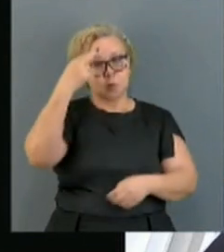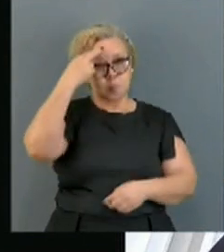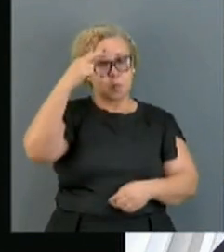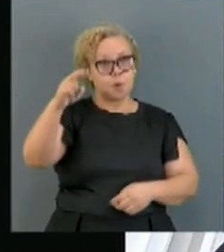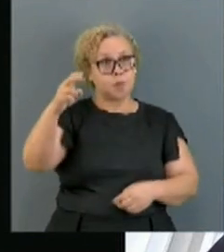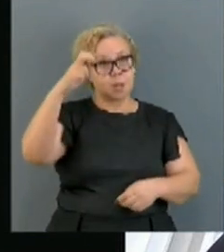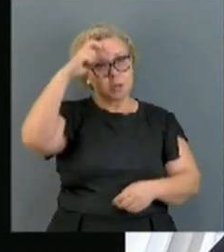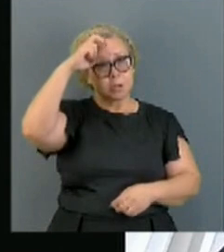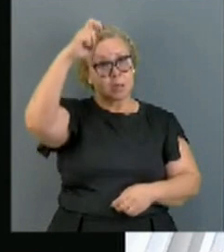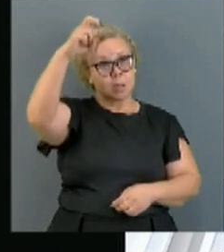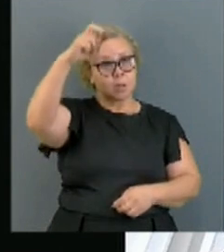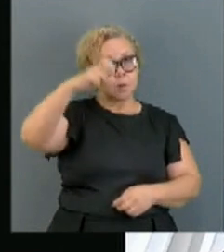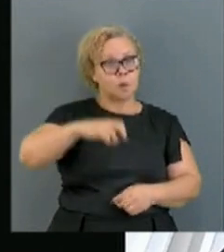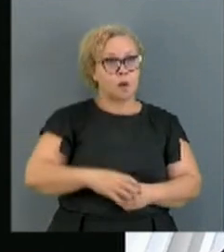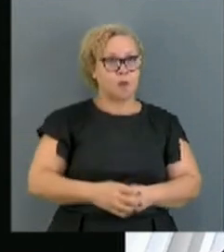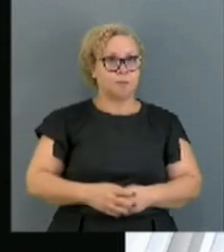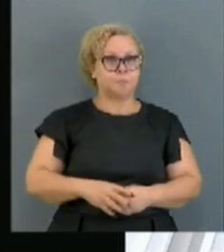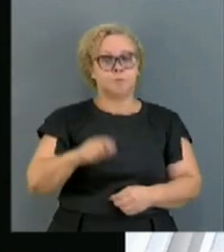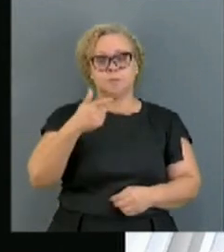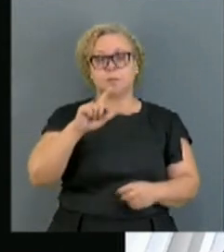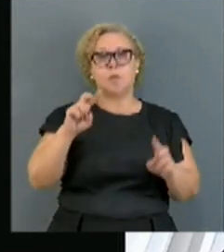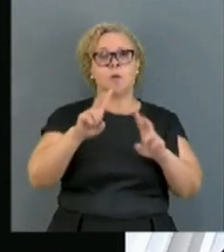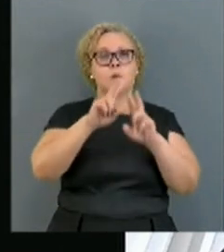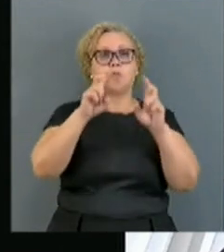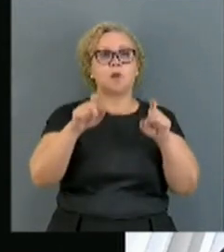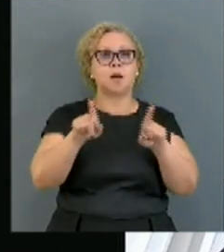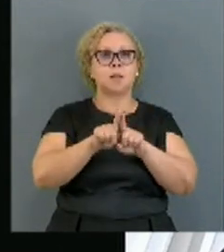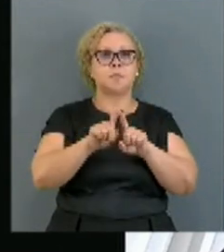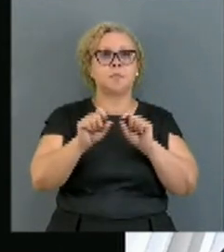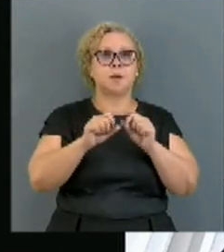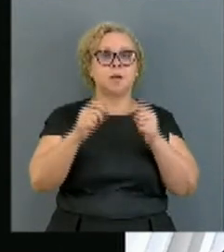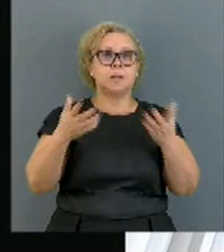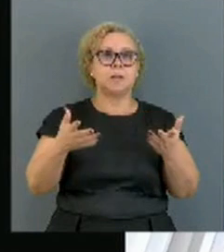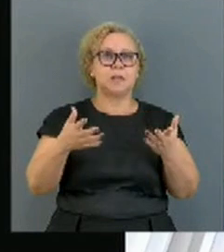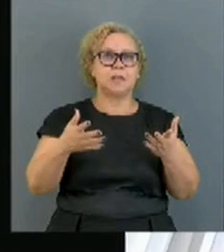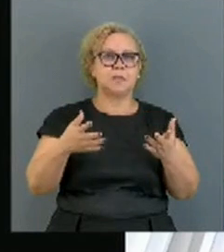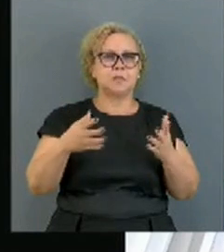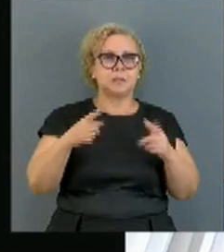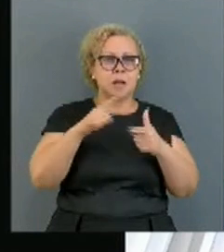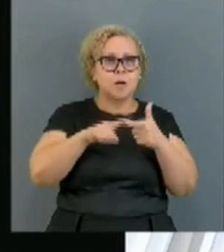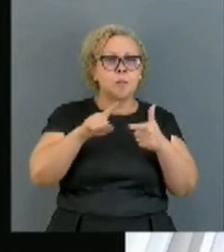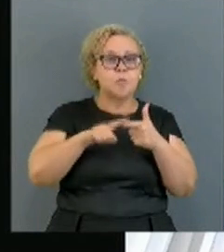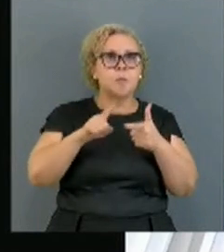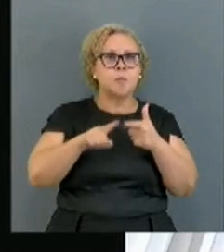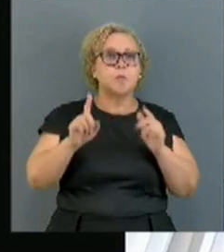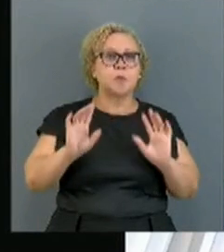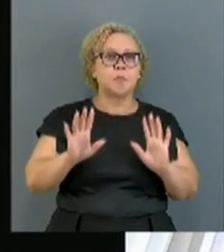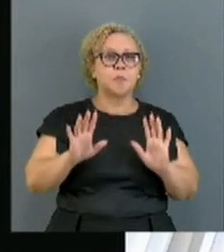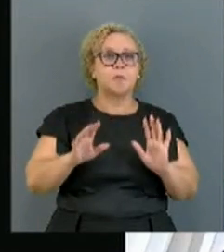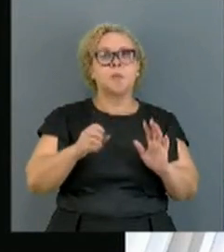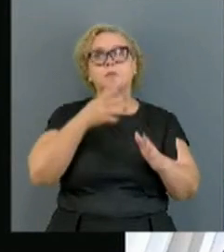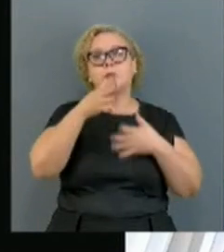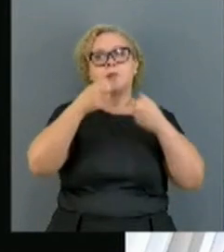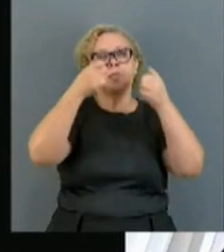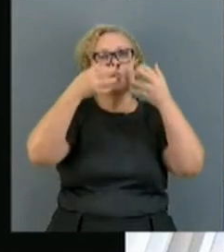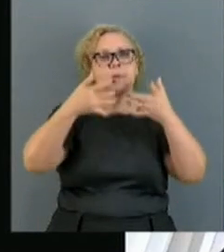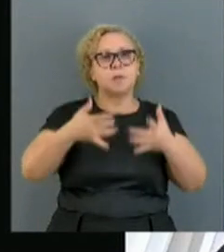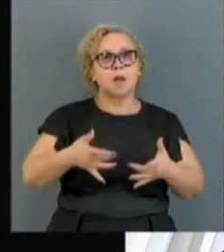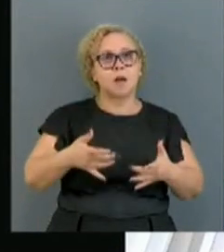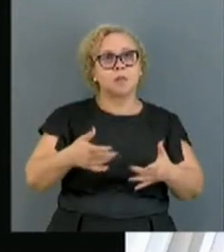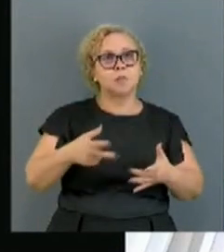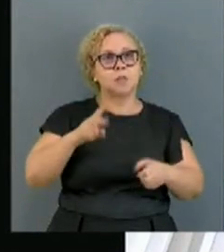Um outro caso que também há um espaço aí de fricção é quando se fala sobre explicabilidade e